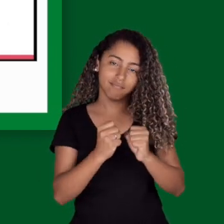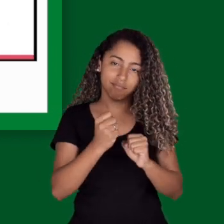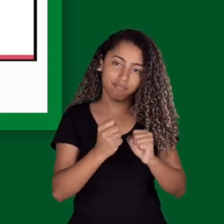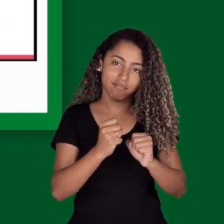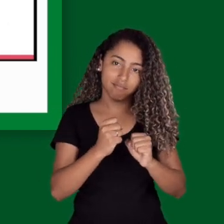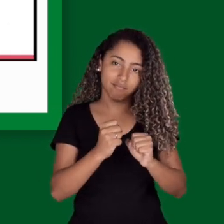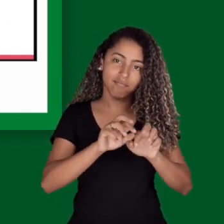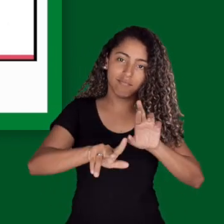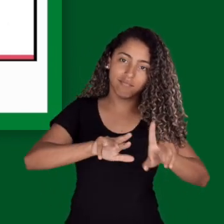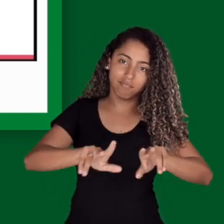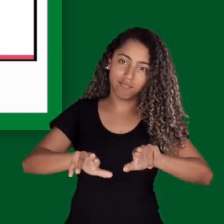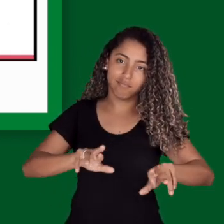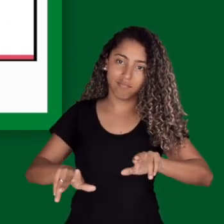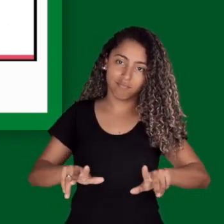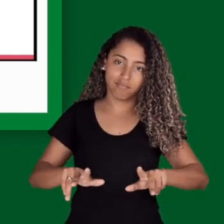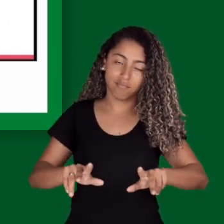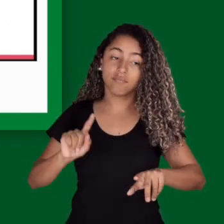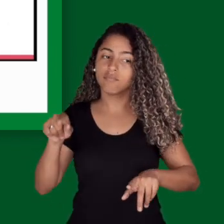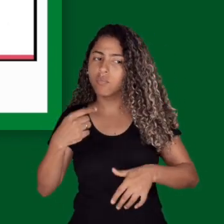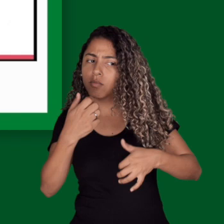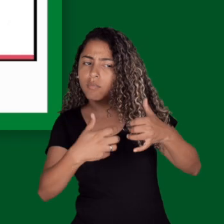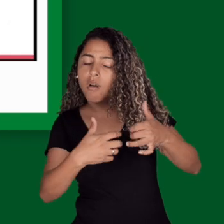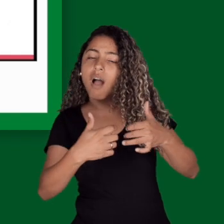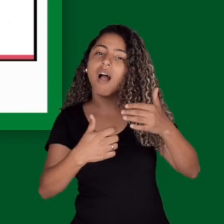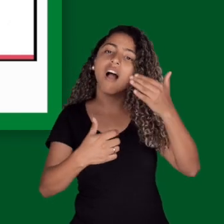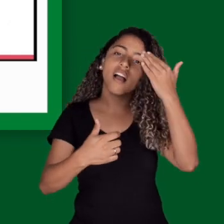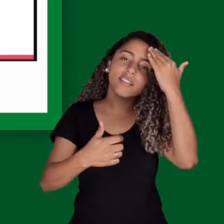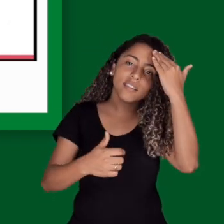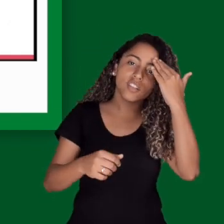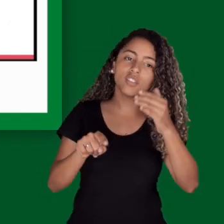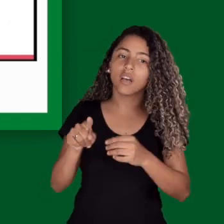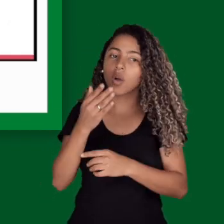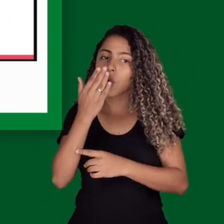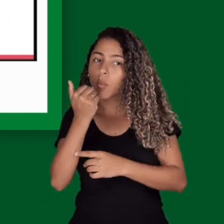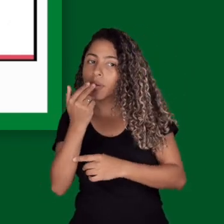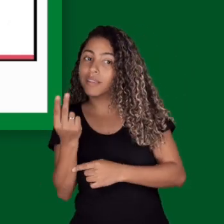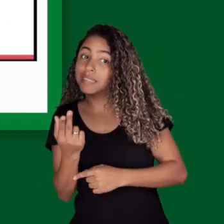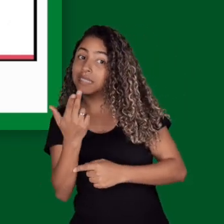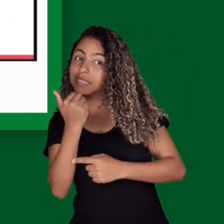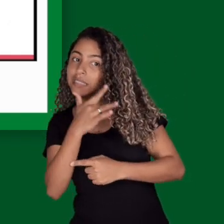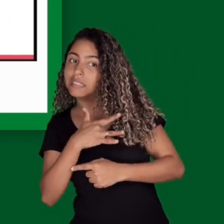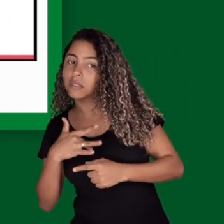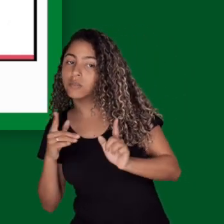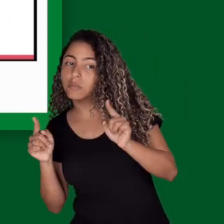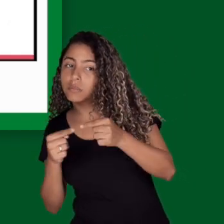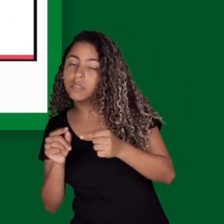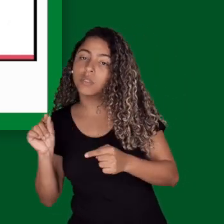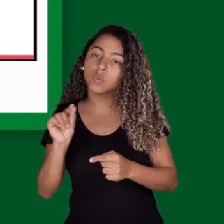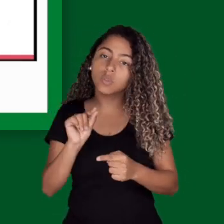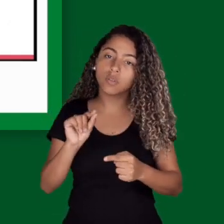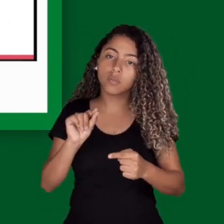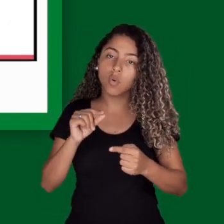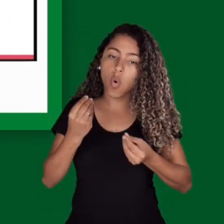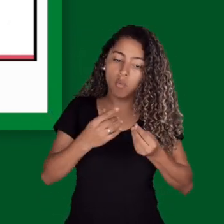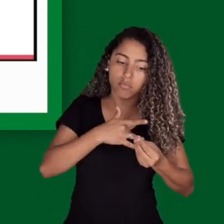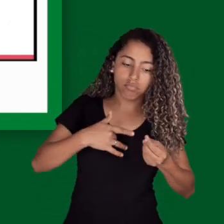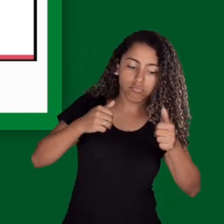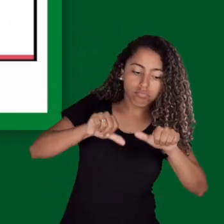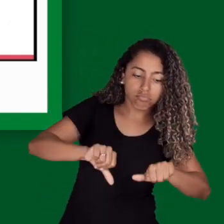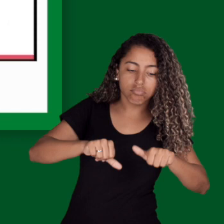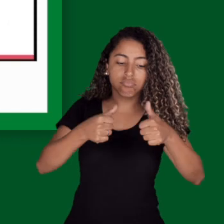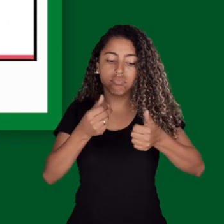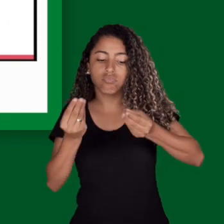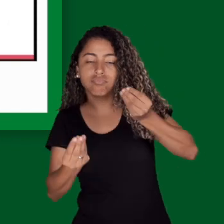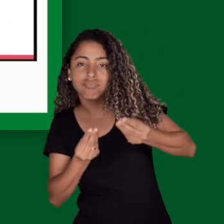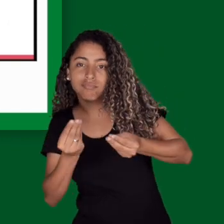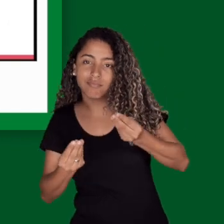industrial, pois a partir dessa classificação nós temos entendimento sobre a qualidade nutricional do alimento e sobre o impacto